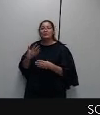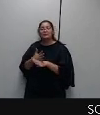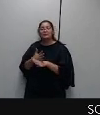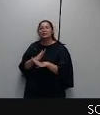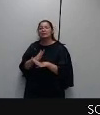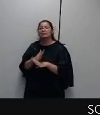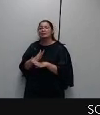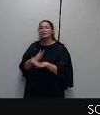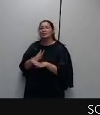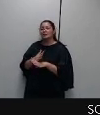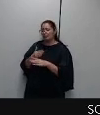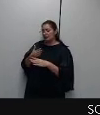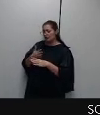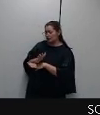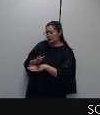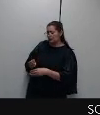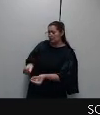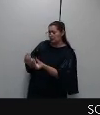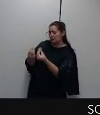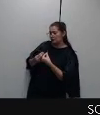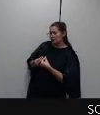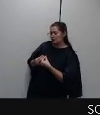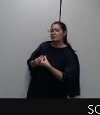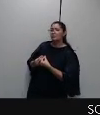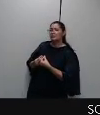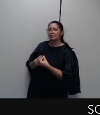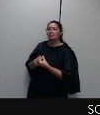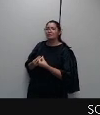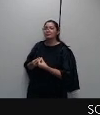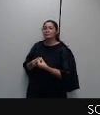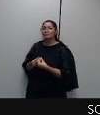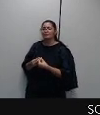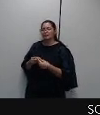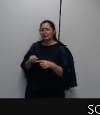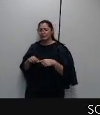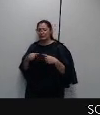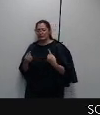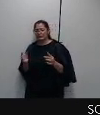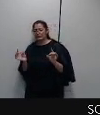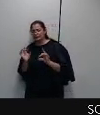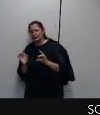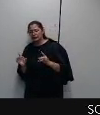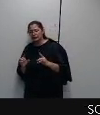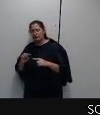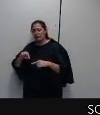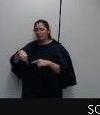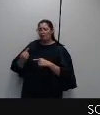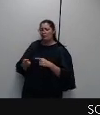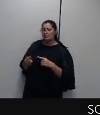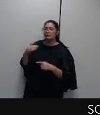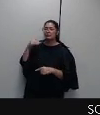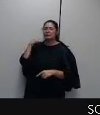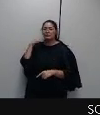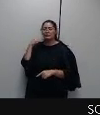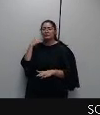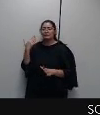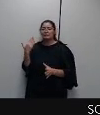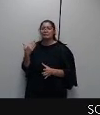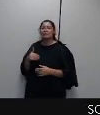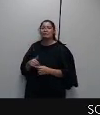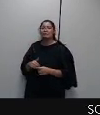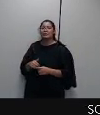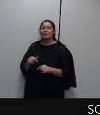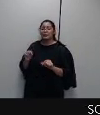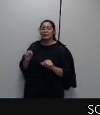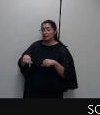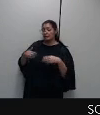deveriam receber o seu quinhão o detalhe 500 no julgamento é no caso dessas